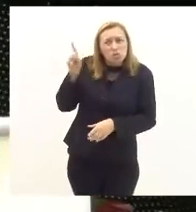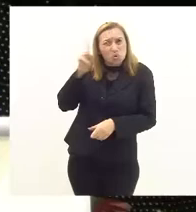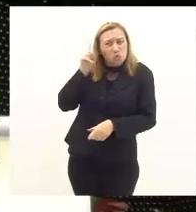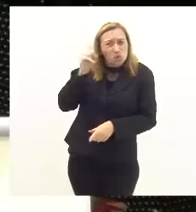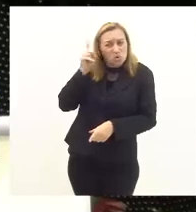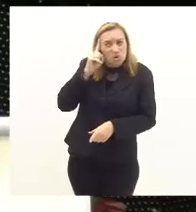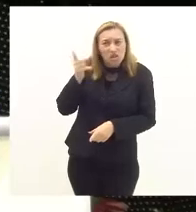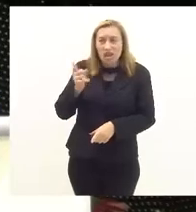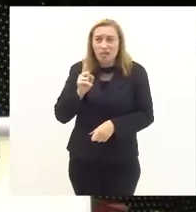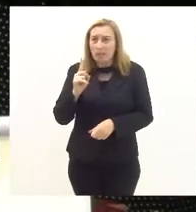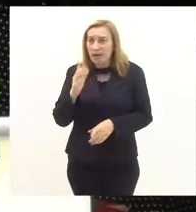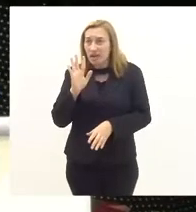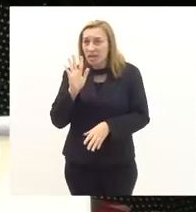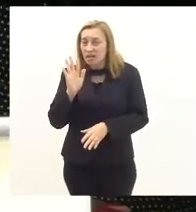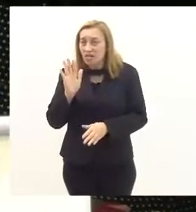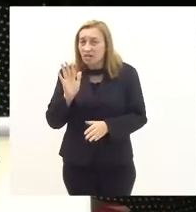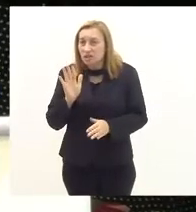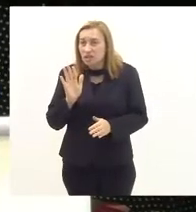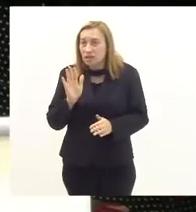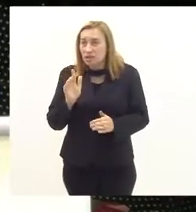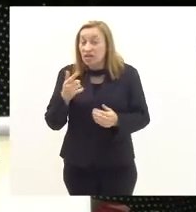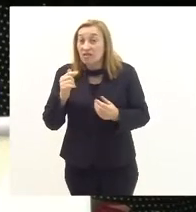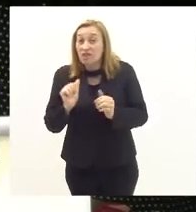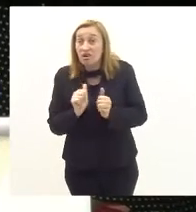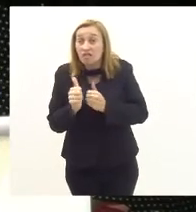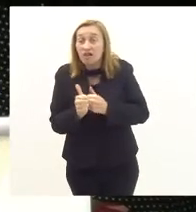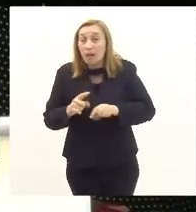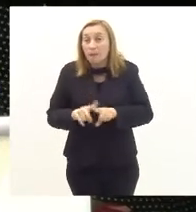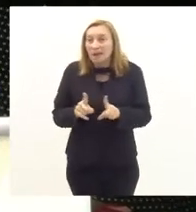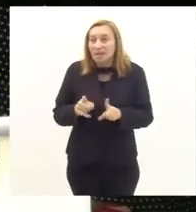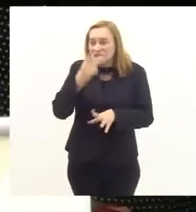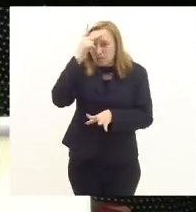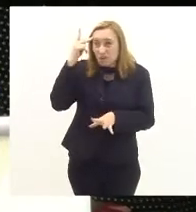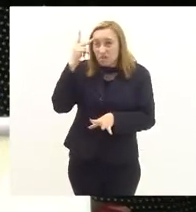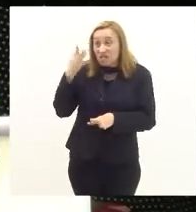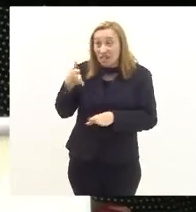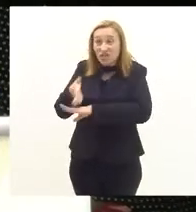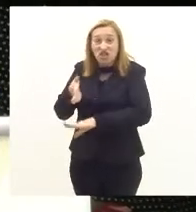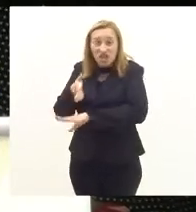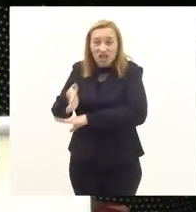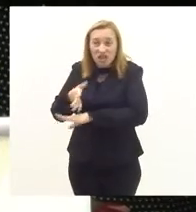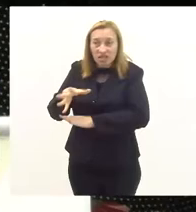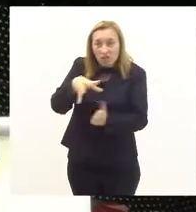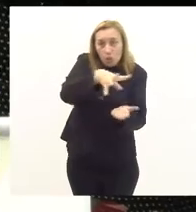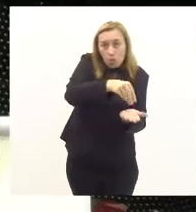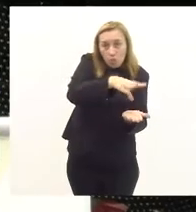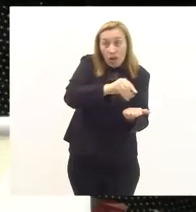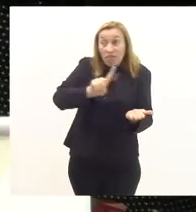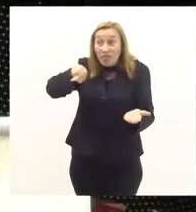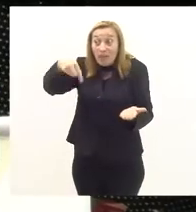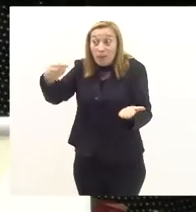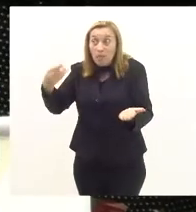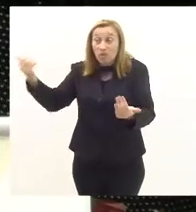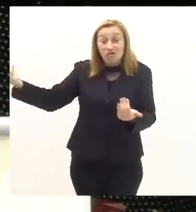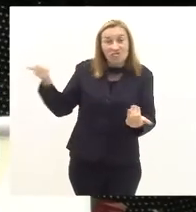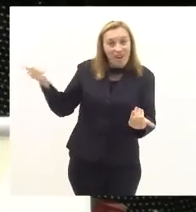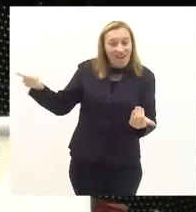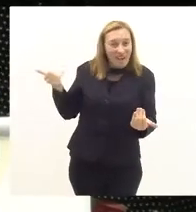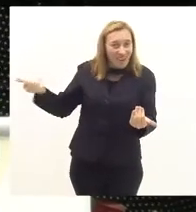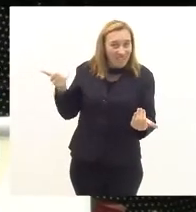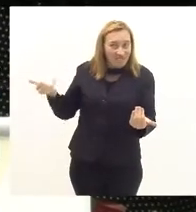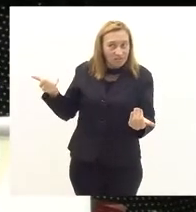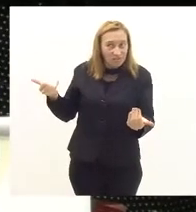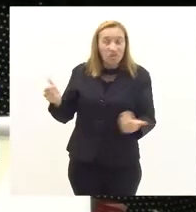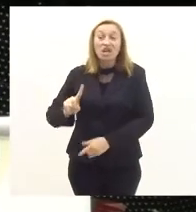Não foi na minha frente, mas foi logo que eu saí, para as pessoas que estavam chegando na Xerox. Né? E aí, logo depois, eu fiquei sabendo, além